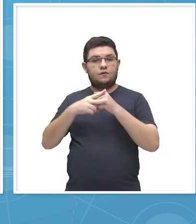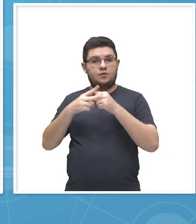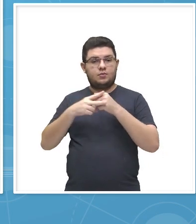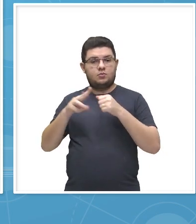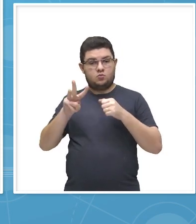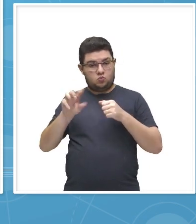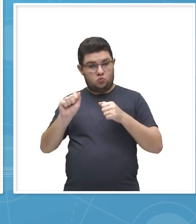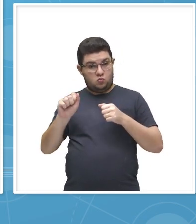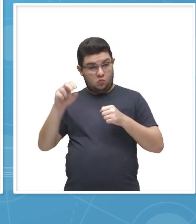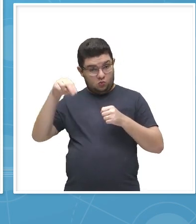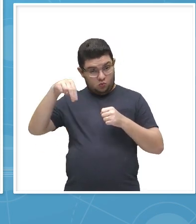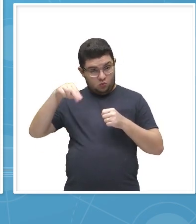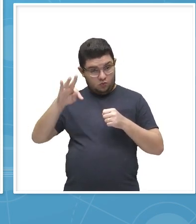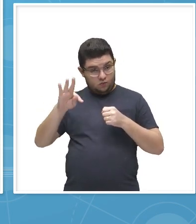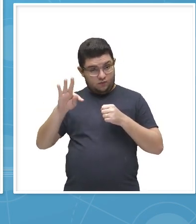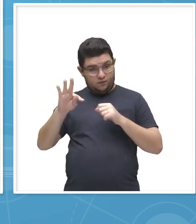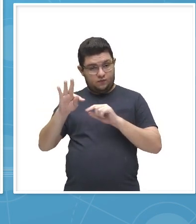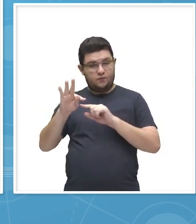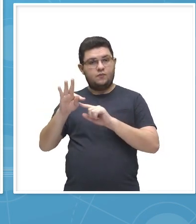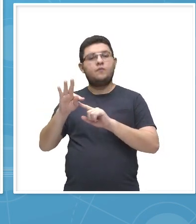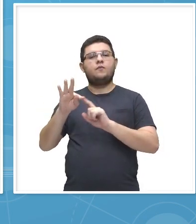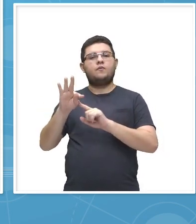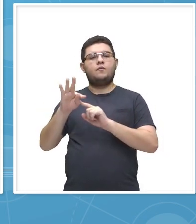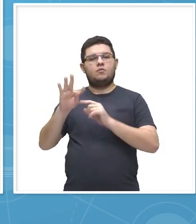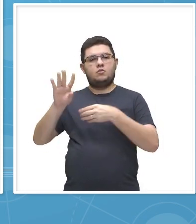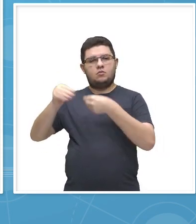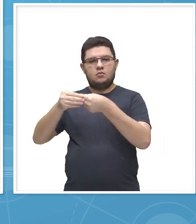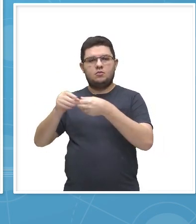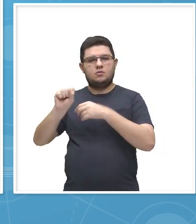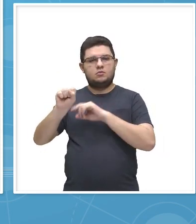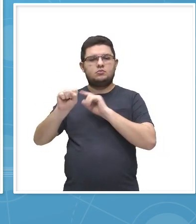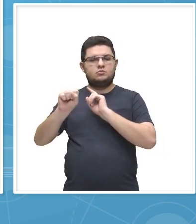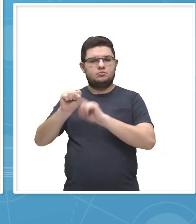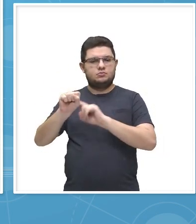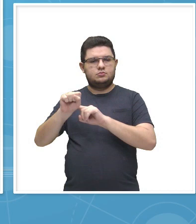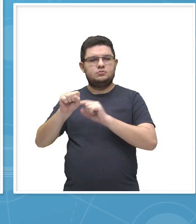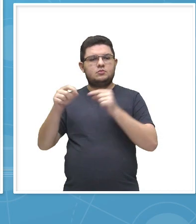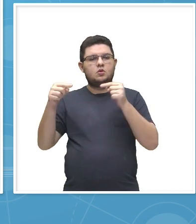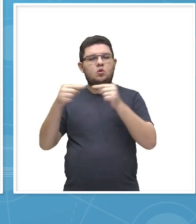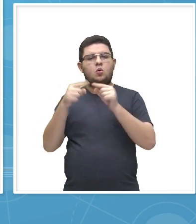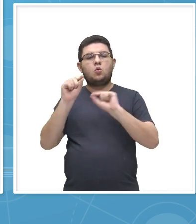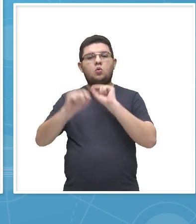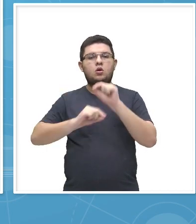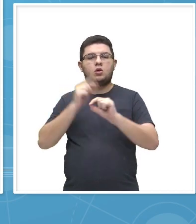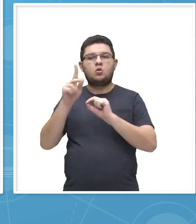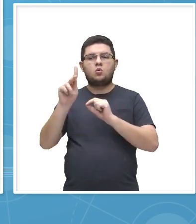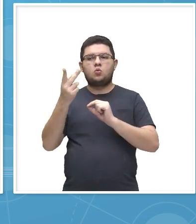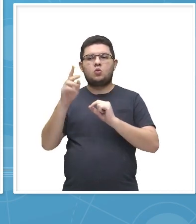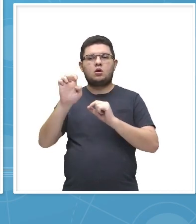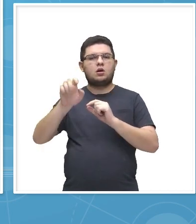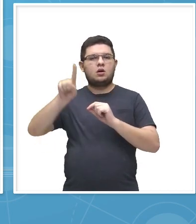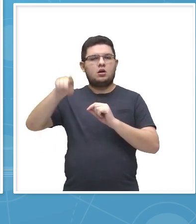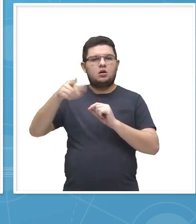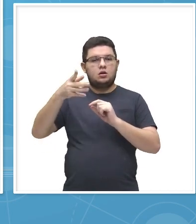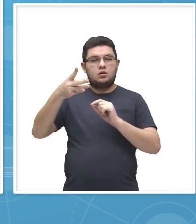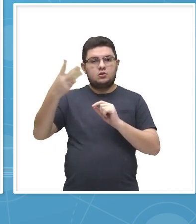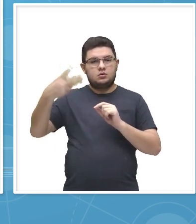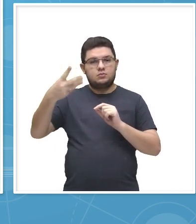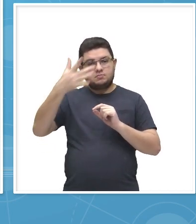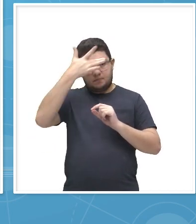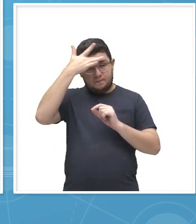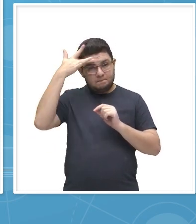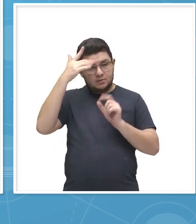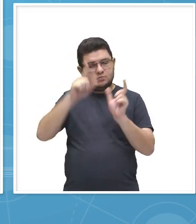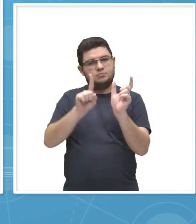verbo querer é acompanhado do essa concordando com a terceira pessoa do singular né então só para gente